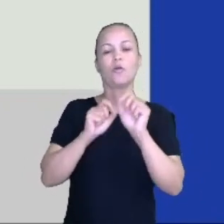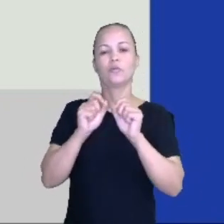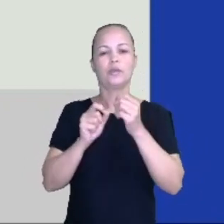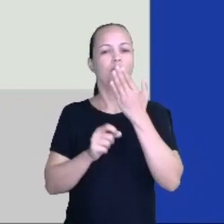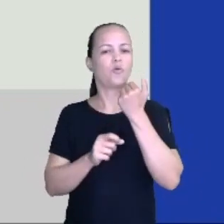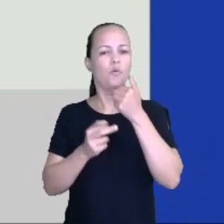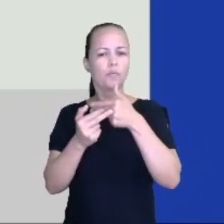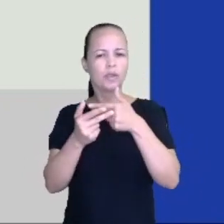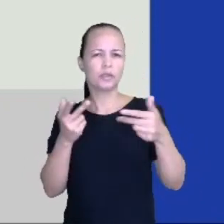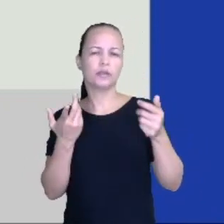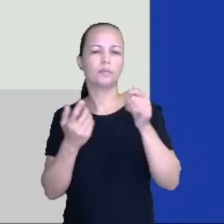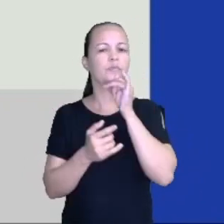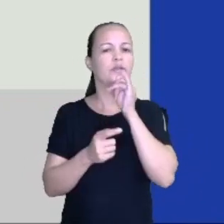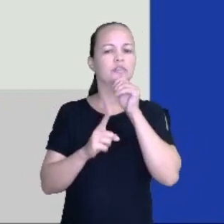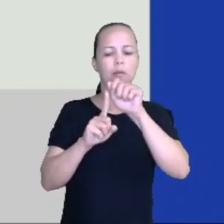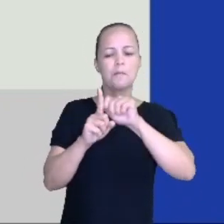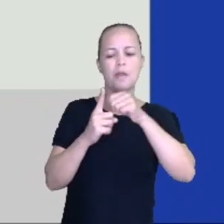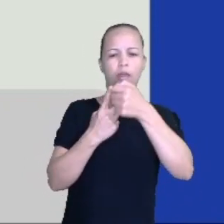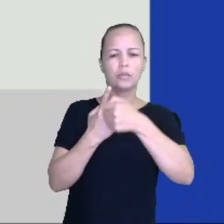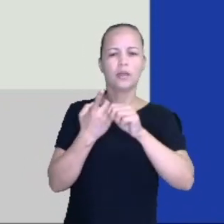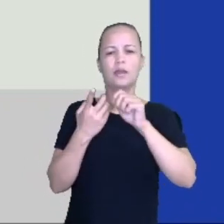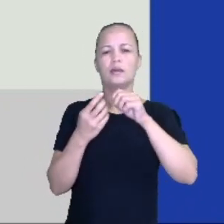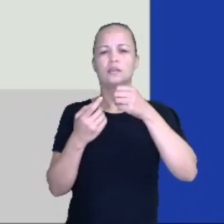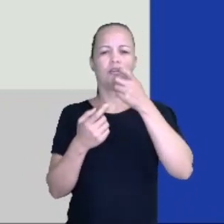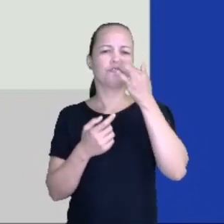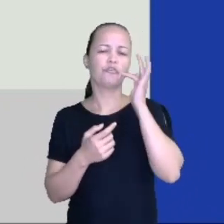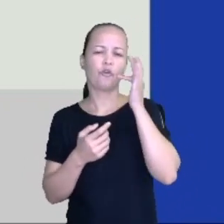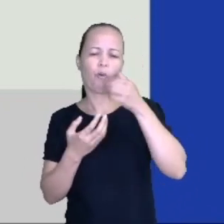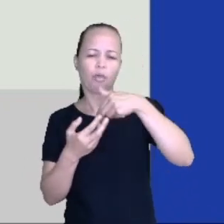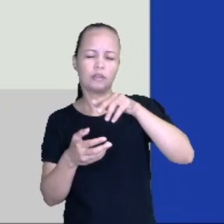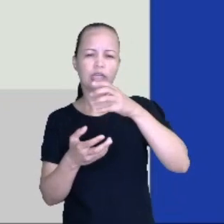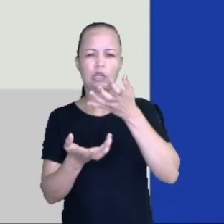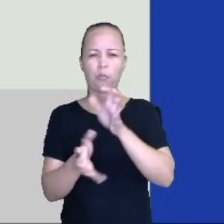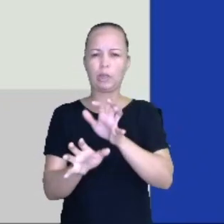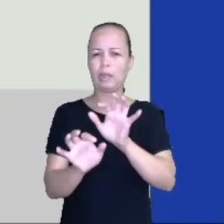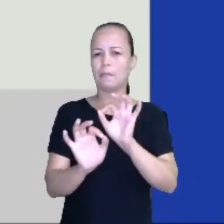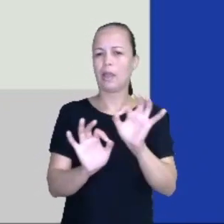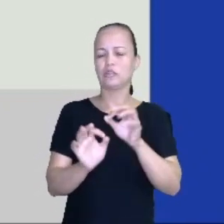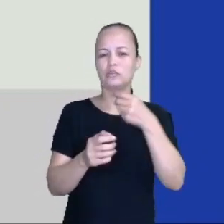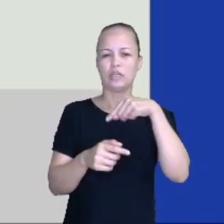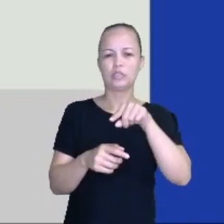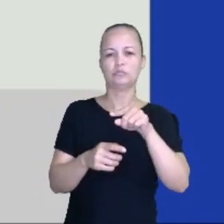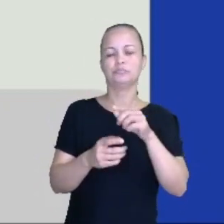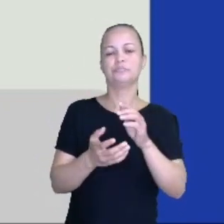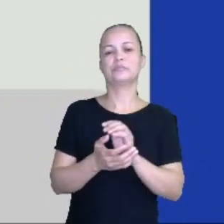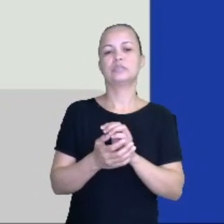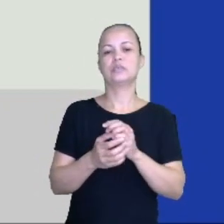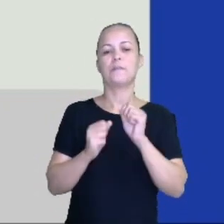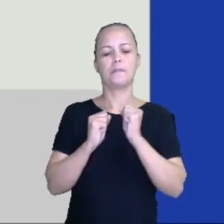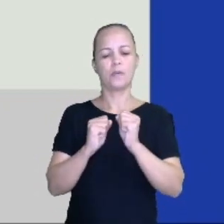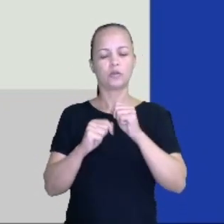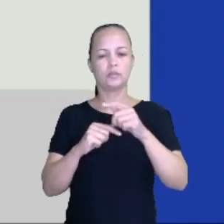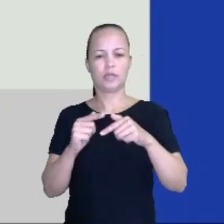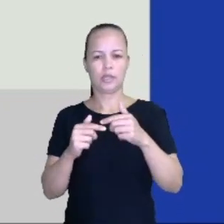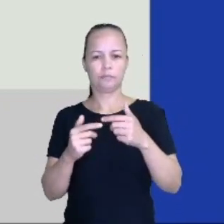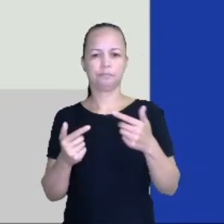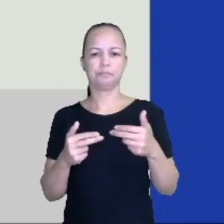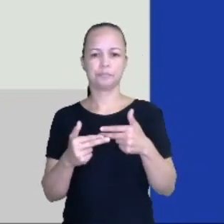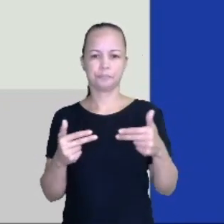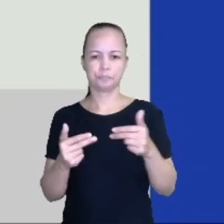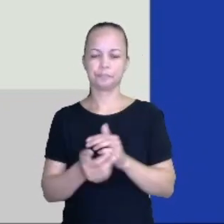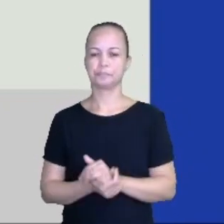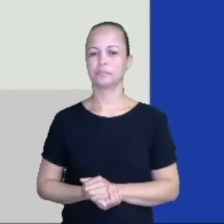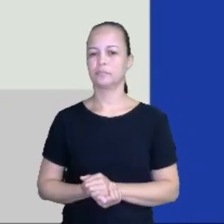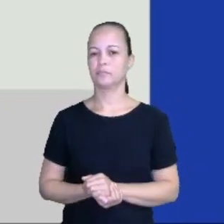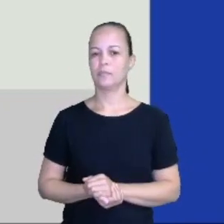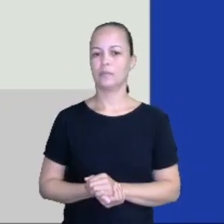fruta, coisa que você come, que está ali, mas que não vai servir para ser reutilizado ou para ser reciclado. Ok? Vamos lá. Na